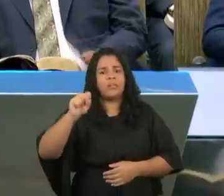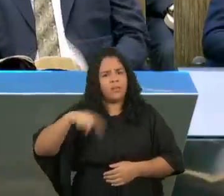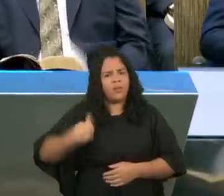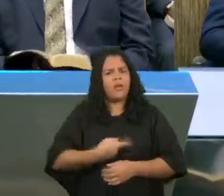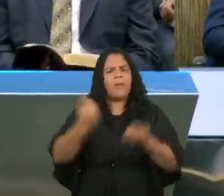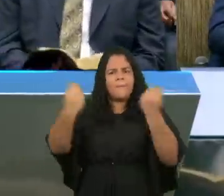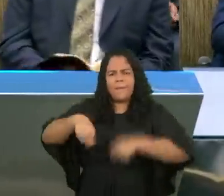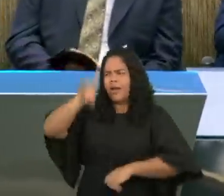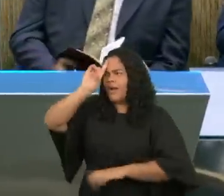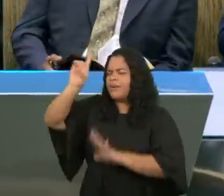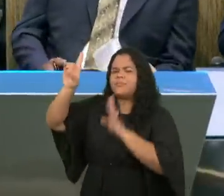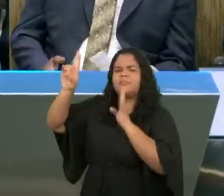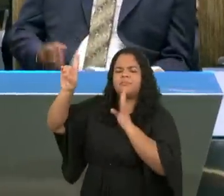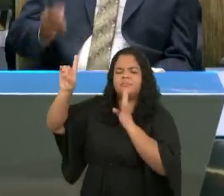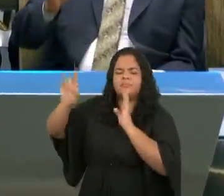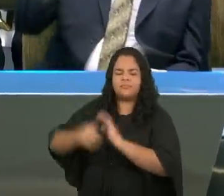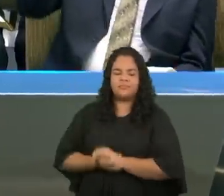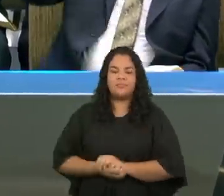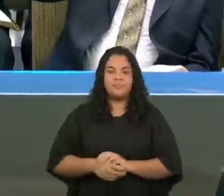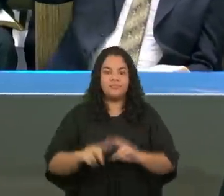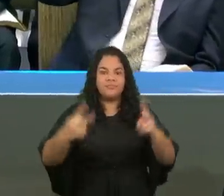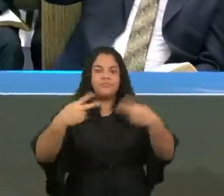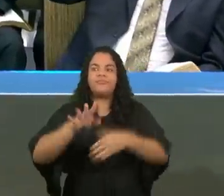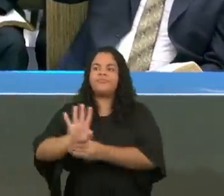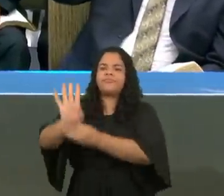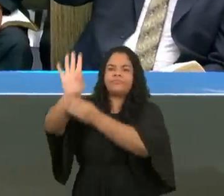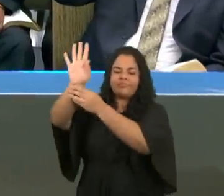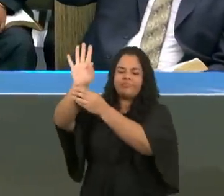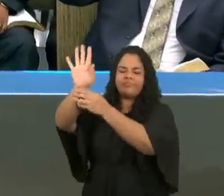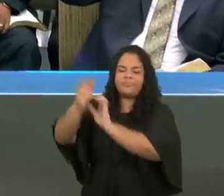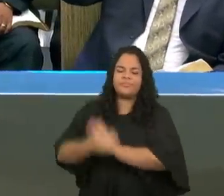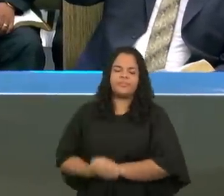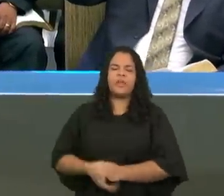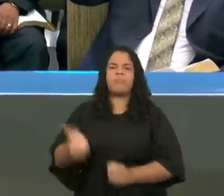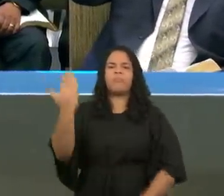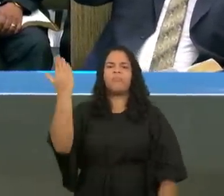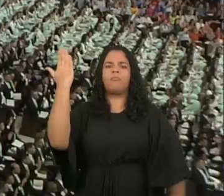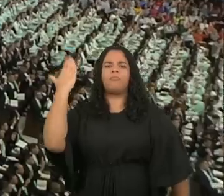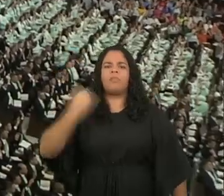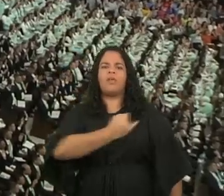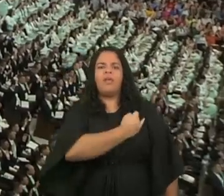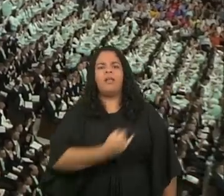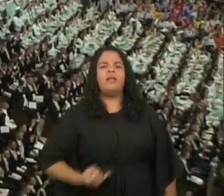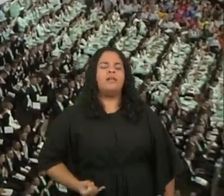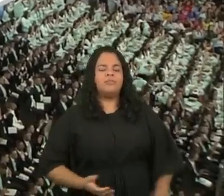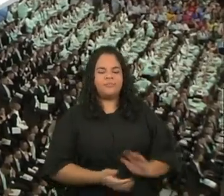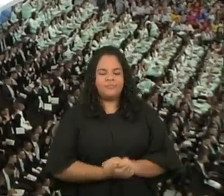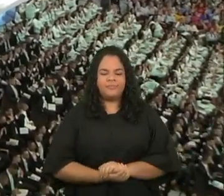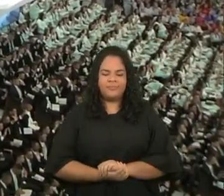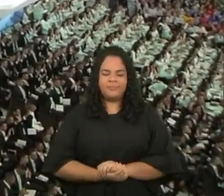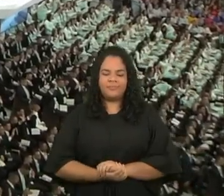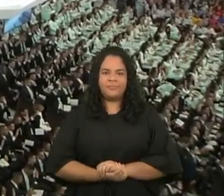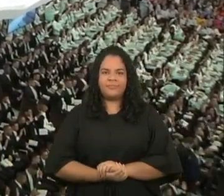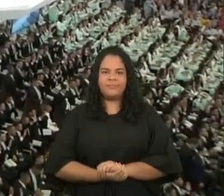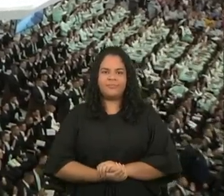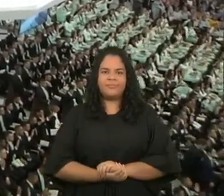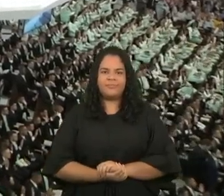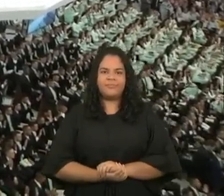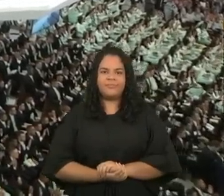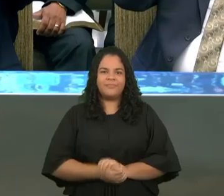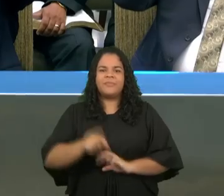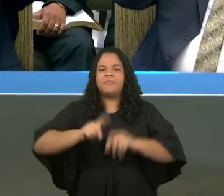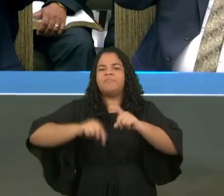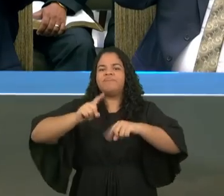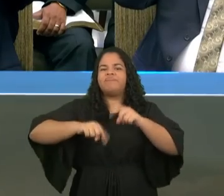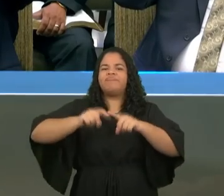assim. Levanta a mão. Escuta, lá nos impérios antigos tinha um instrumento chamado catapulta. Era uma bola